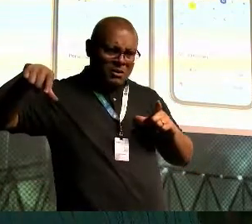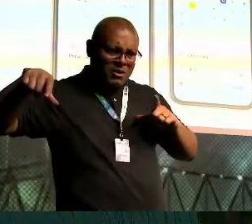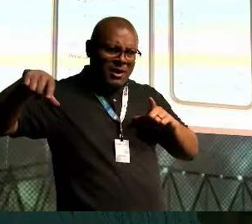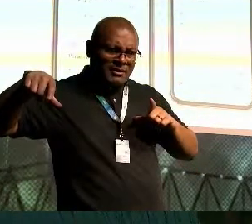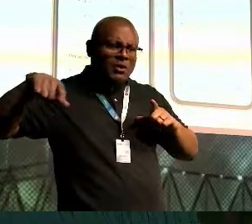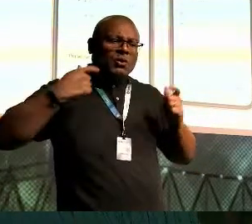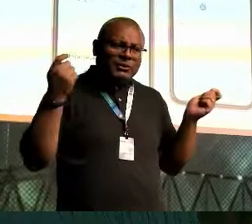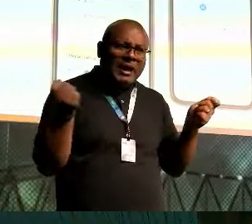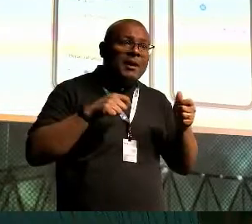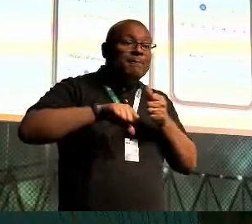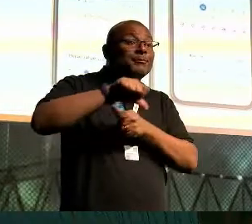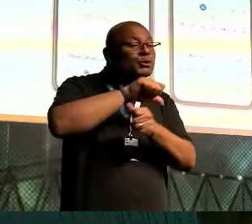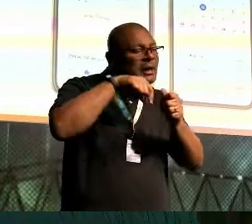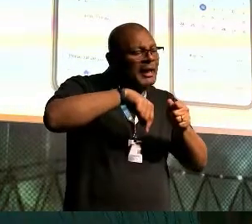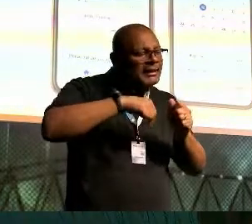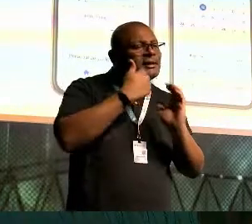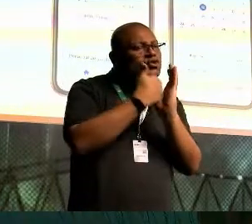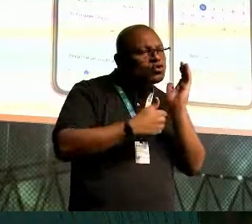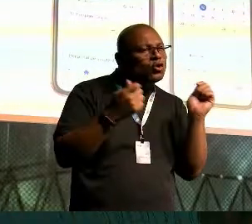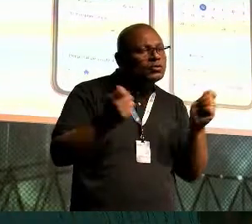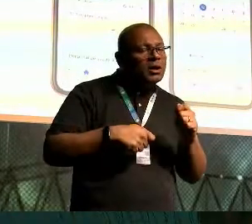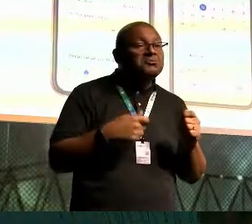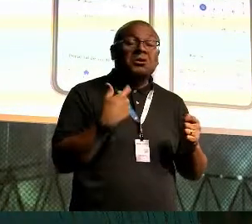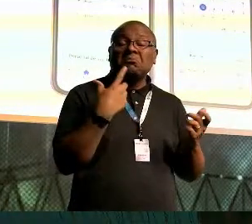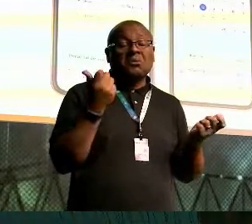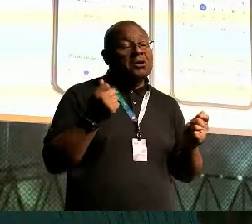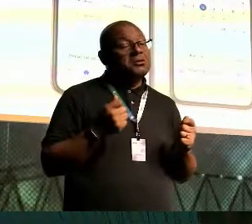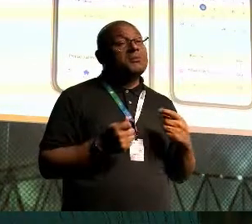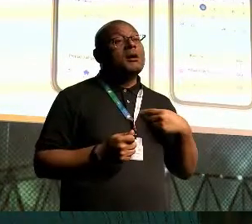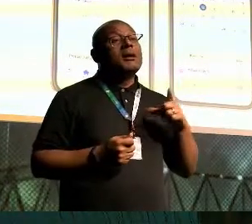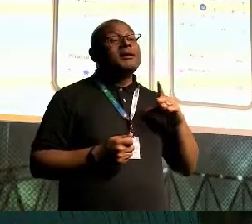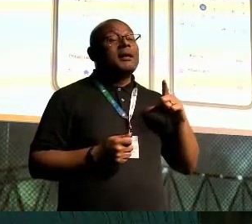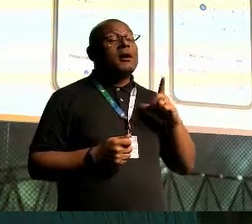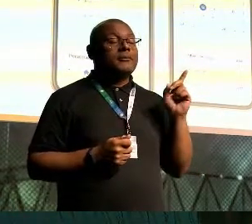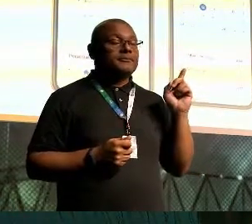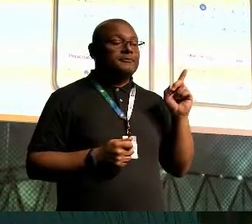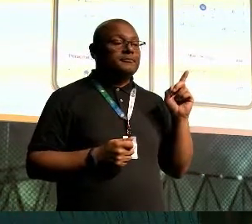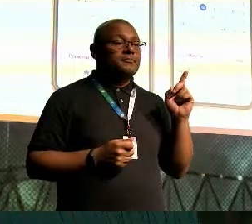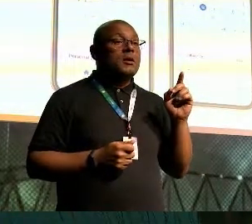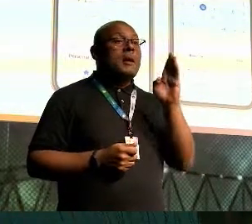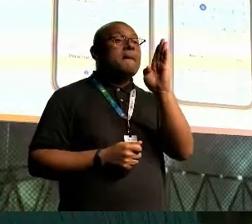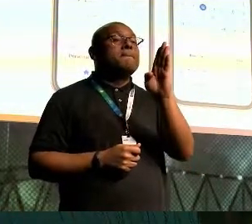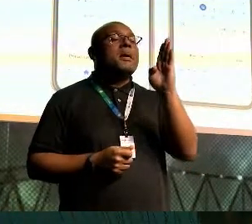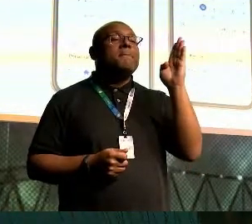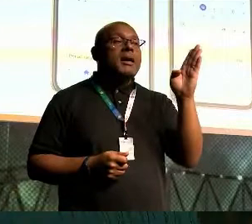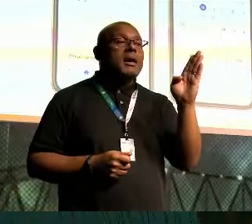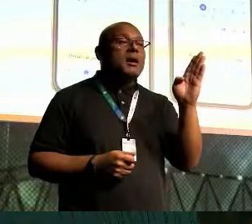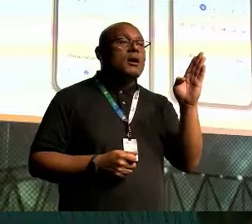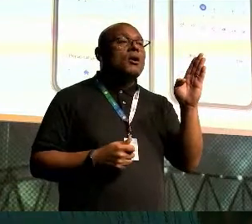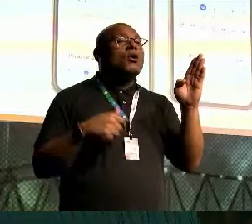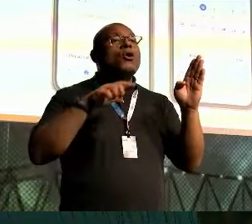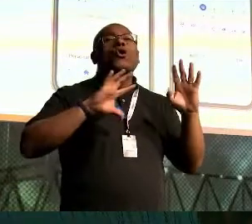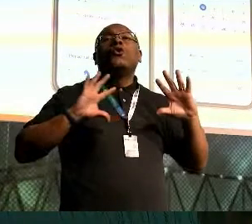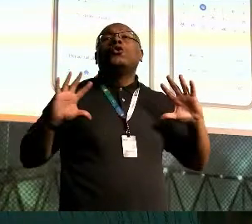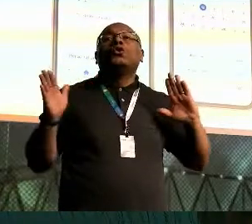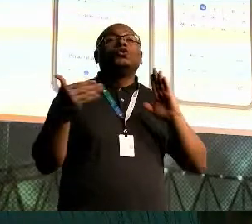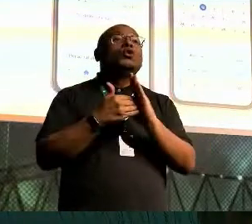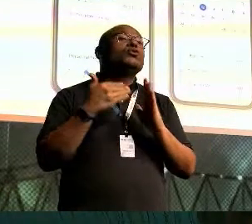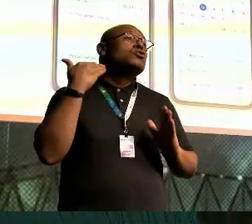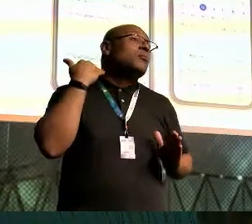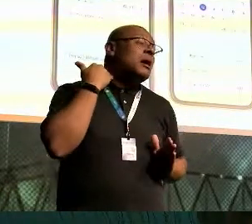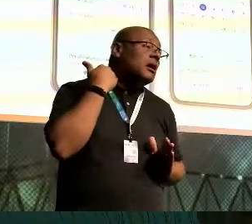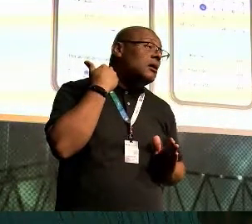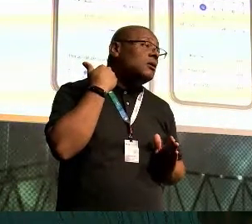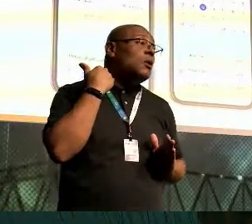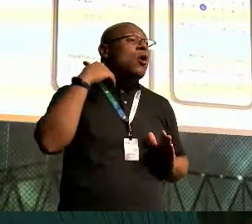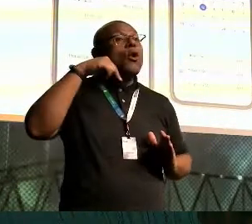A agenda com todas as transações. Ele pode filtrar. Eu quero ver o que eu tenho hoje só no BB, ou eu quero ver o que tem hoje em todos os bancos, ou eu quero ver o